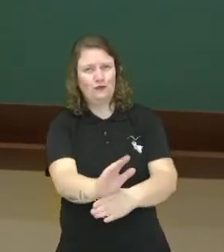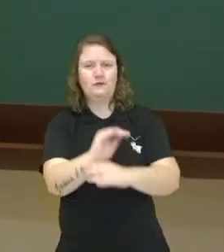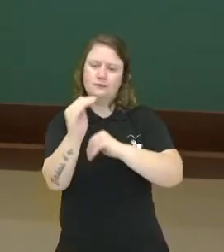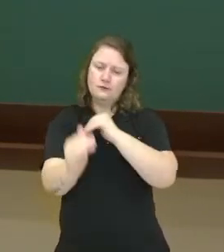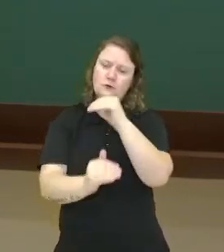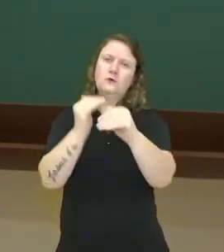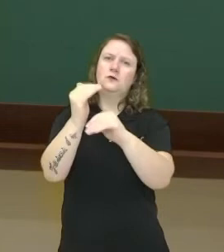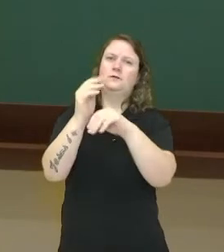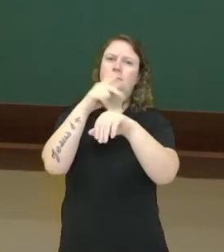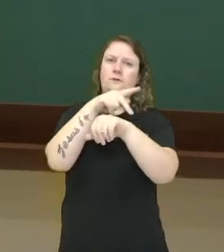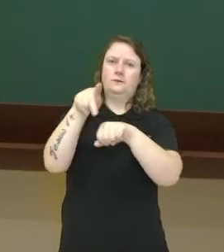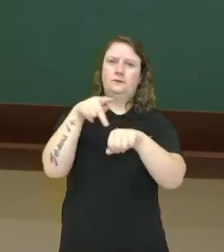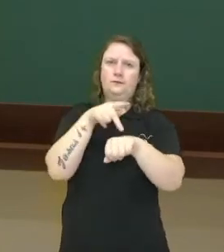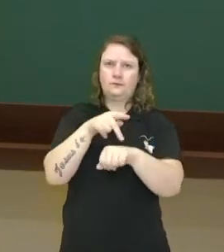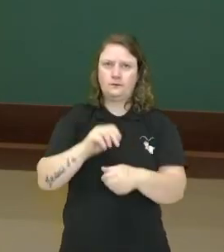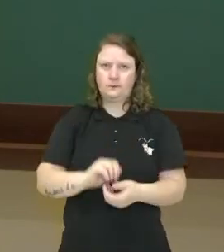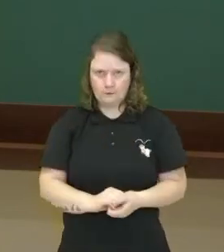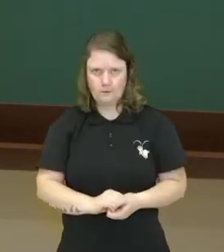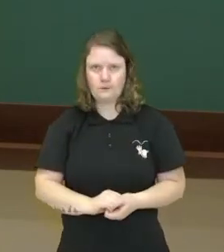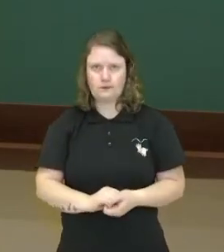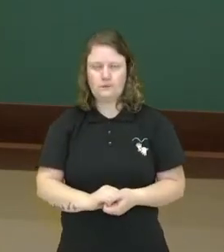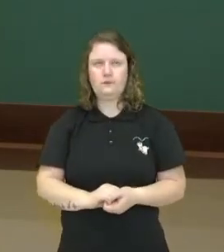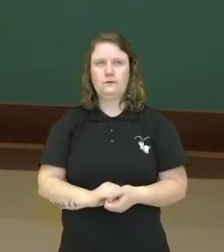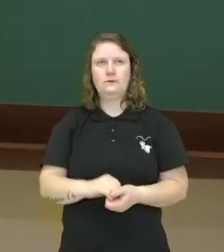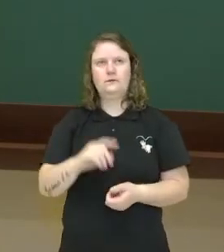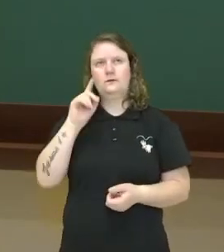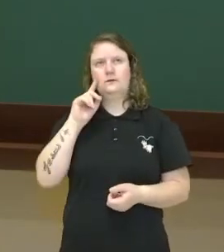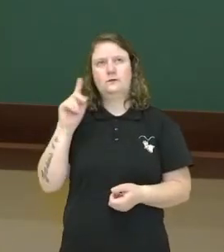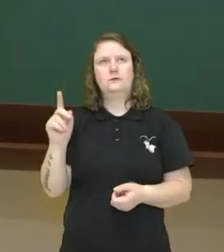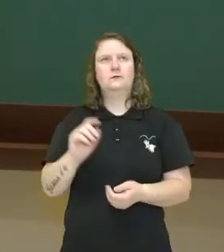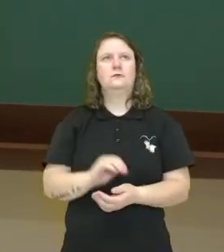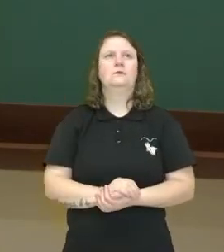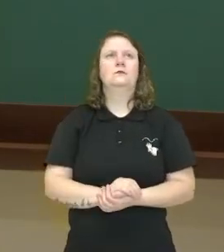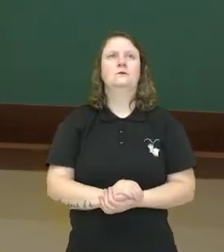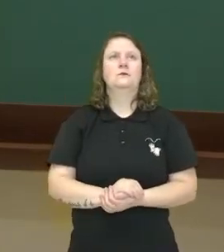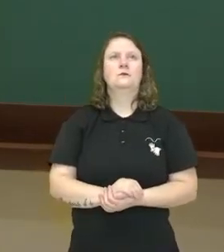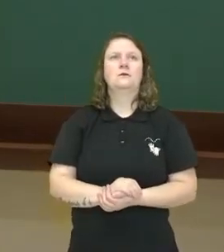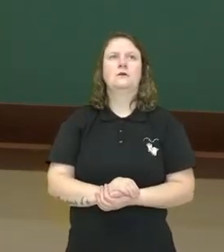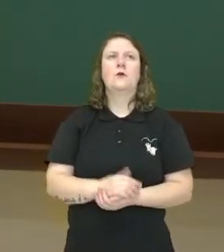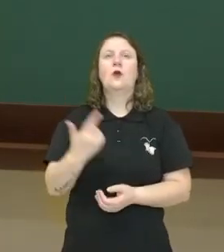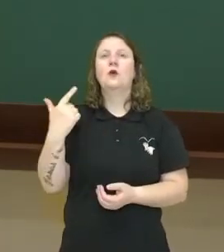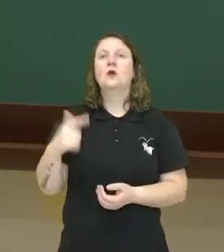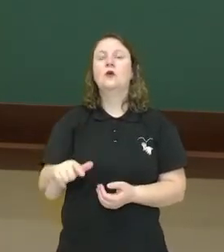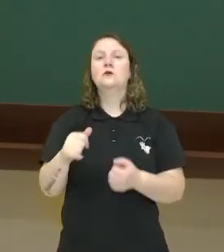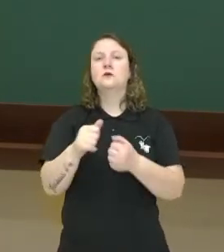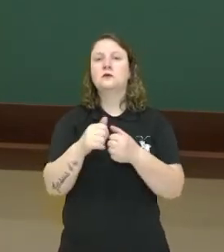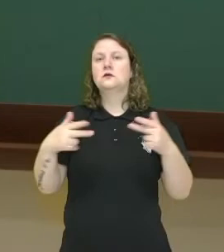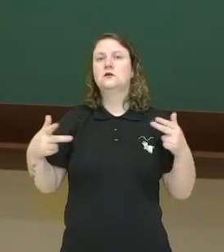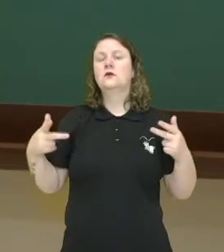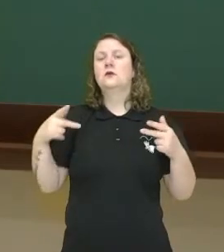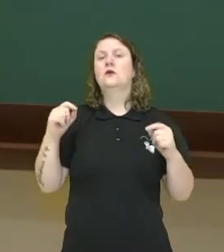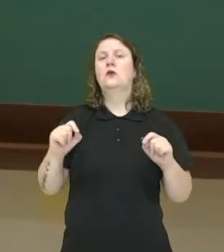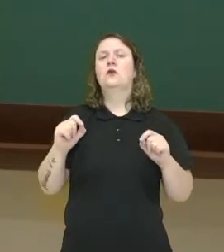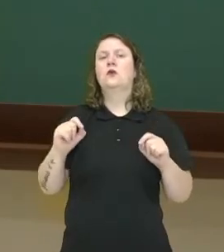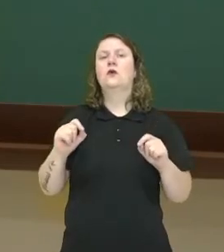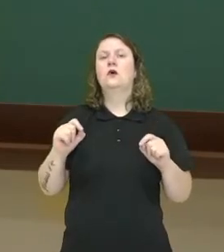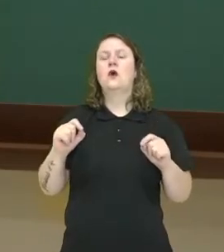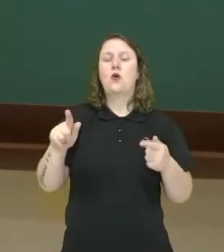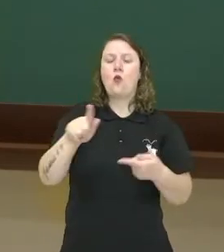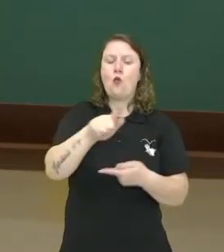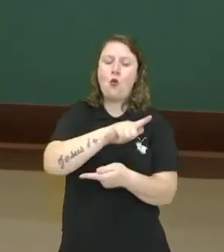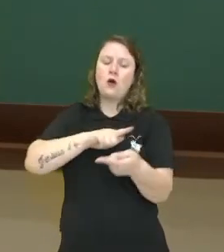aí a gente traz essa característica ali também para discutir com vocês. Outra questão ali que nós vamos ter, uma potência